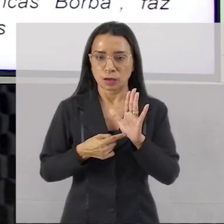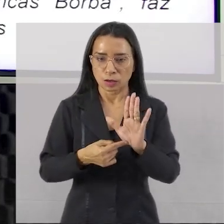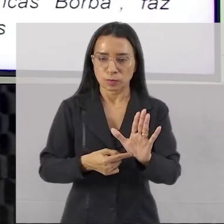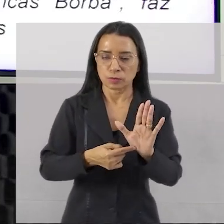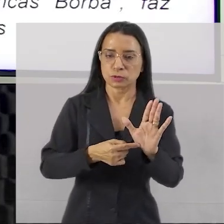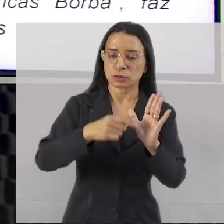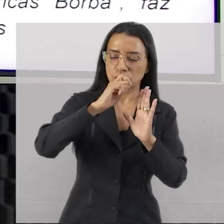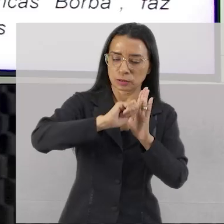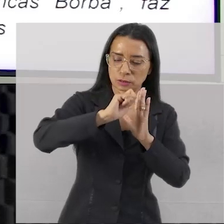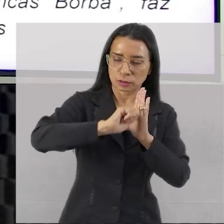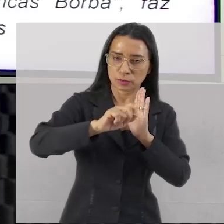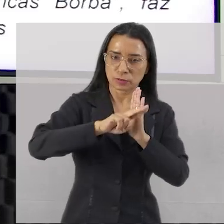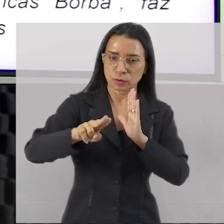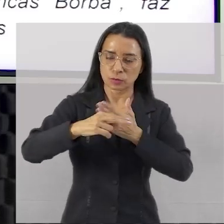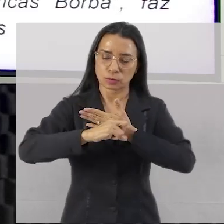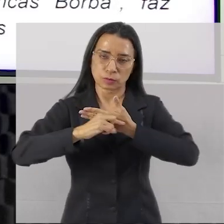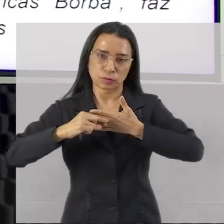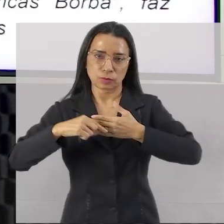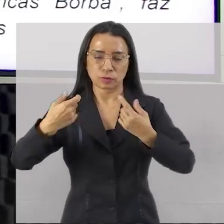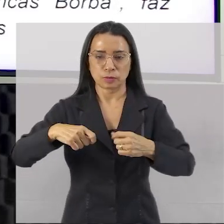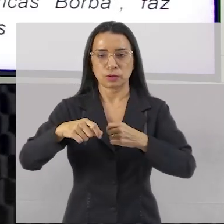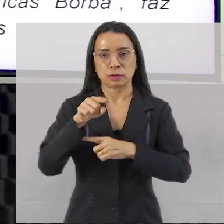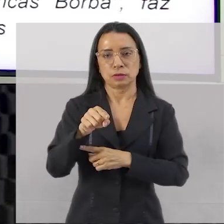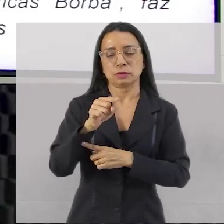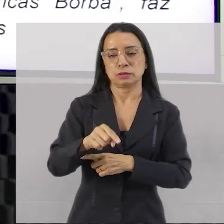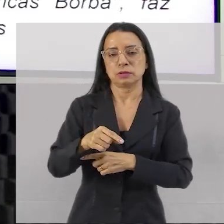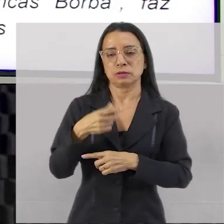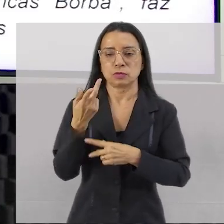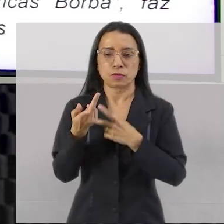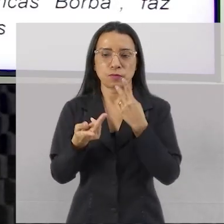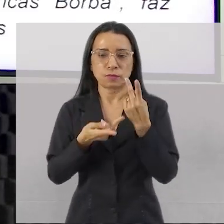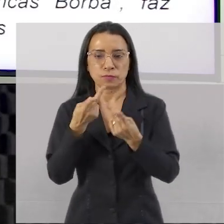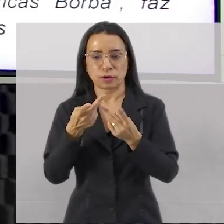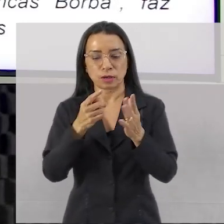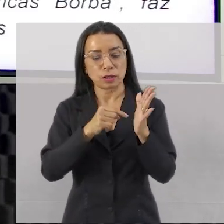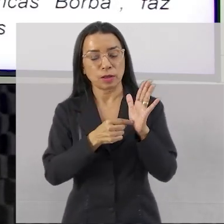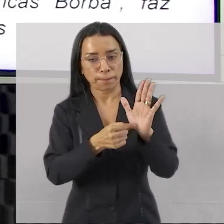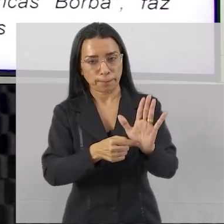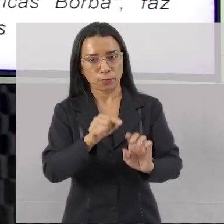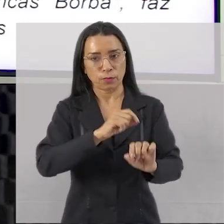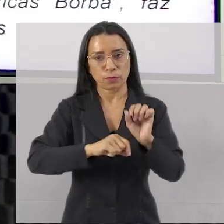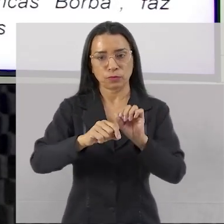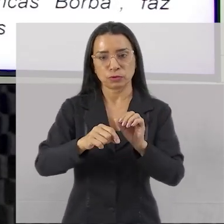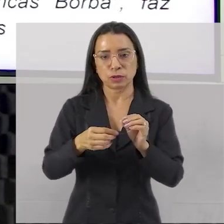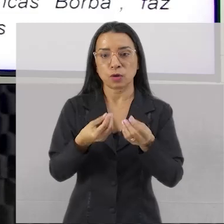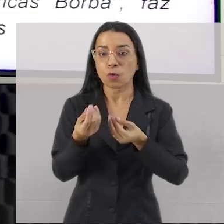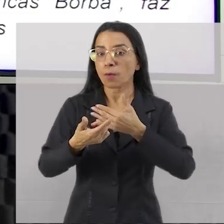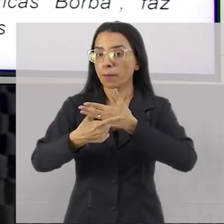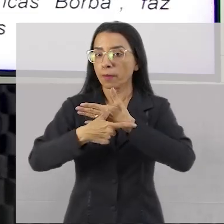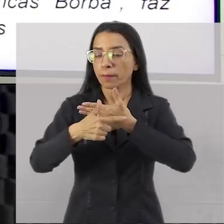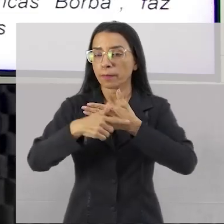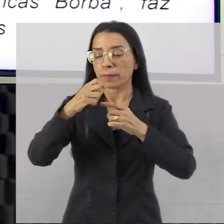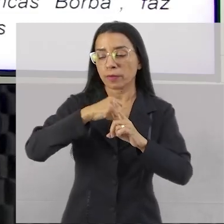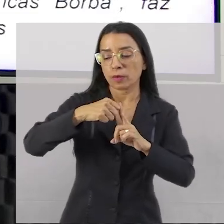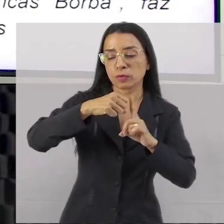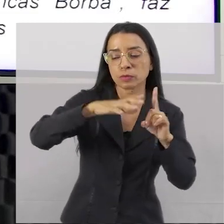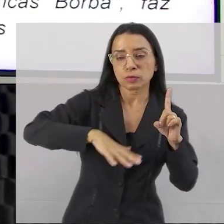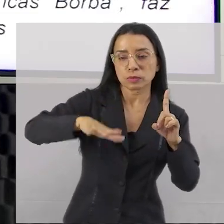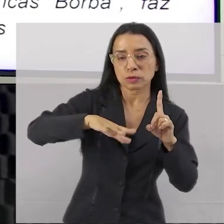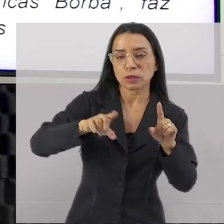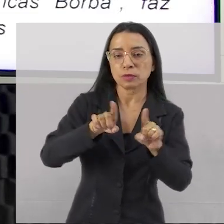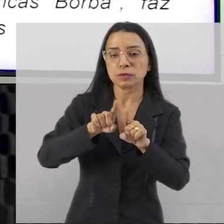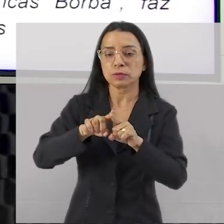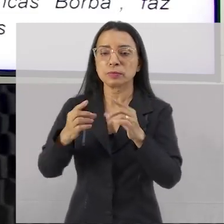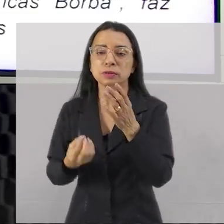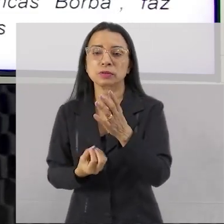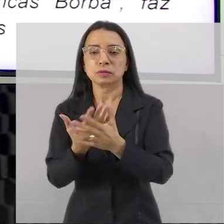é necessário que você diga a sua função social e a origem. Que raios é função social, Jim?